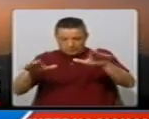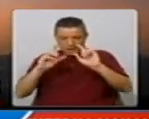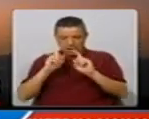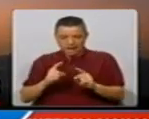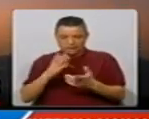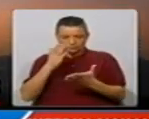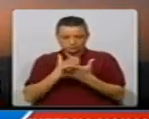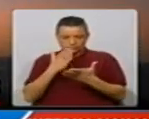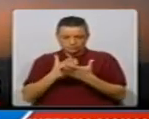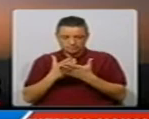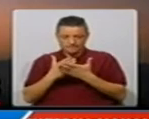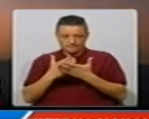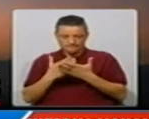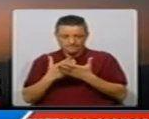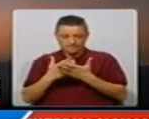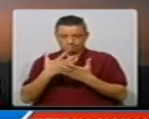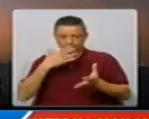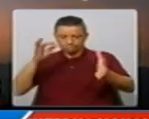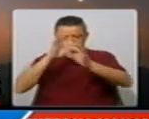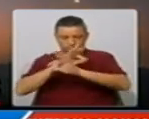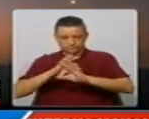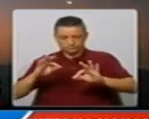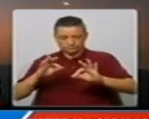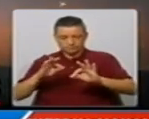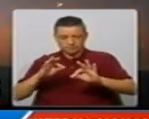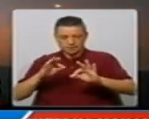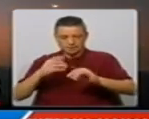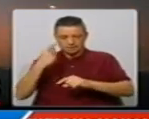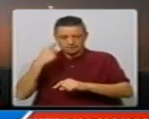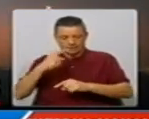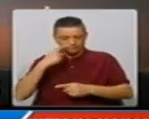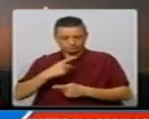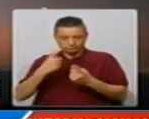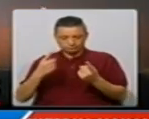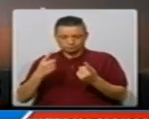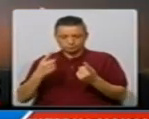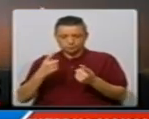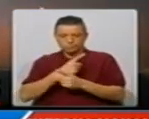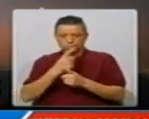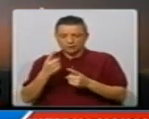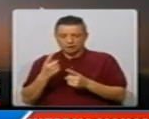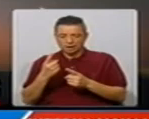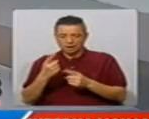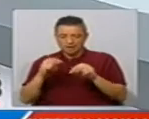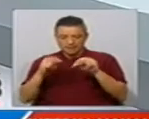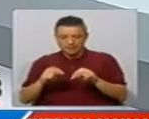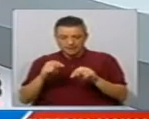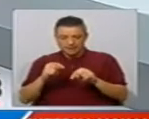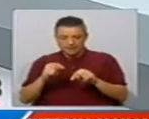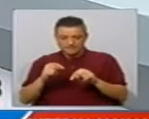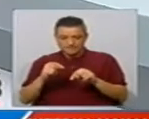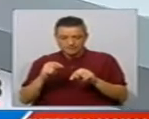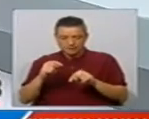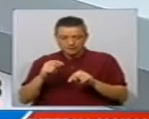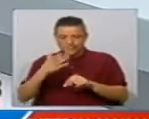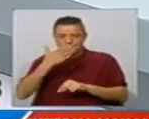só que é absolutamente extraordinária e gloriosa. E não é esotérica, tem essa grande vantagem. E porquê é que não é esotérica? Porque esta pequenina mancha